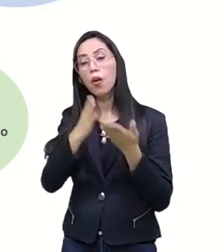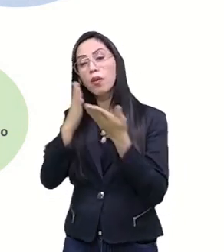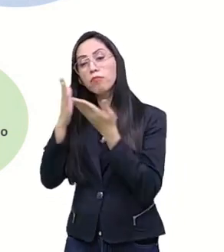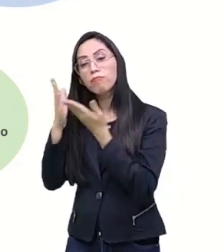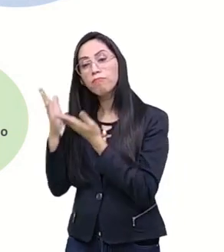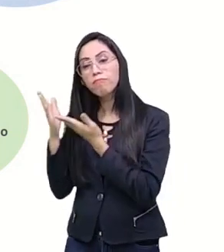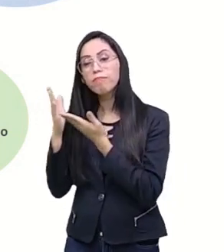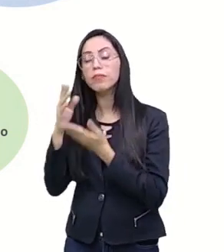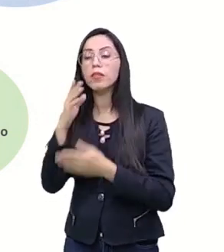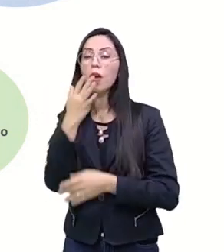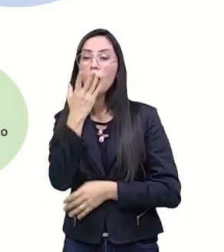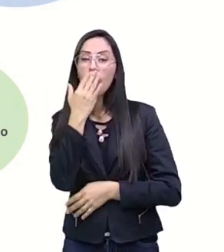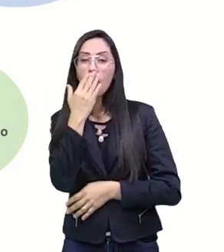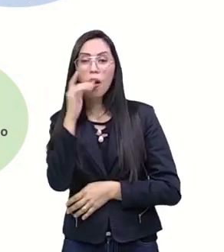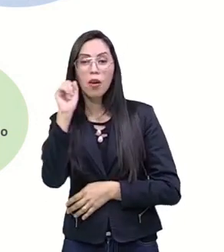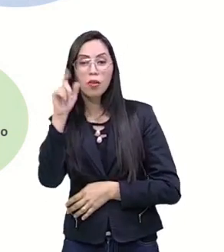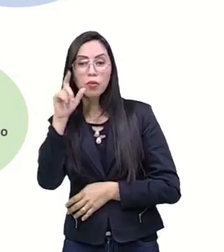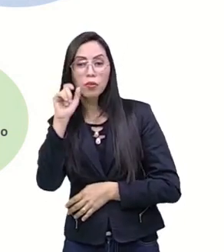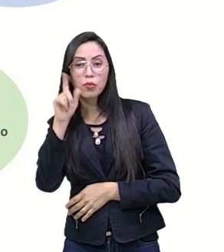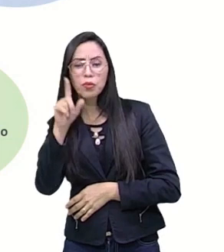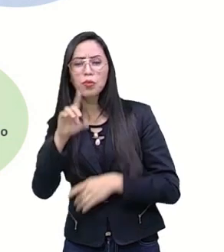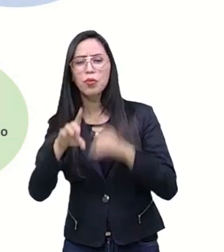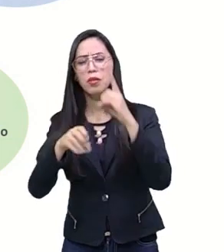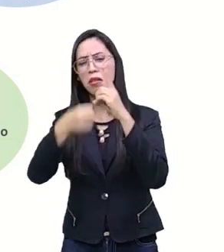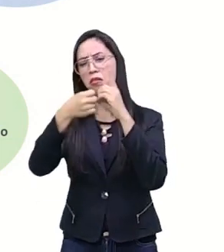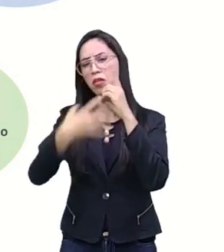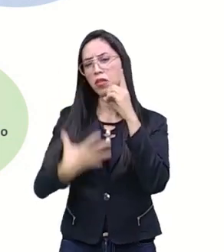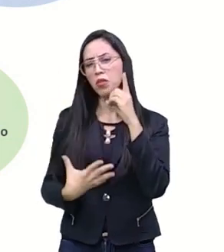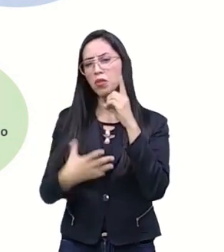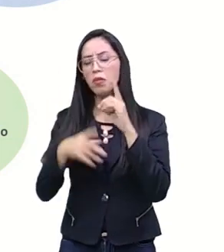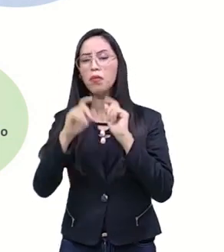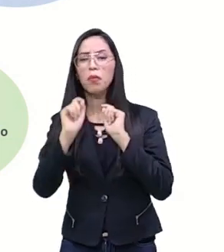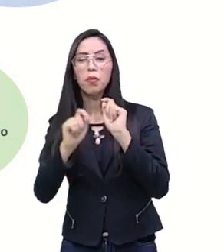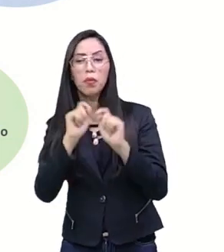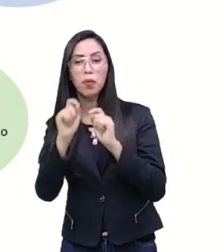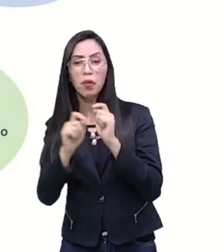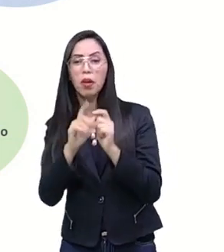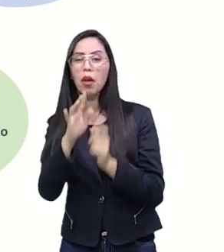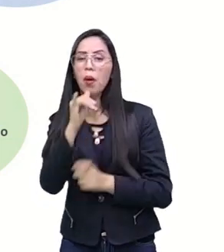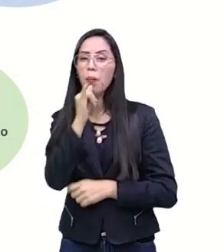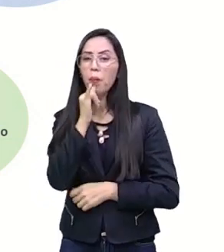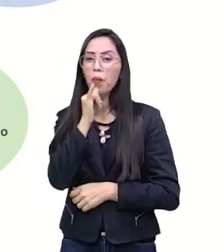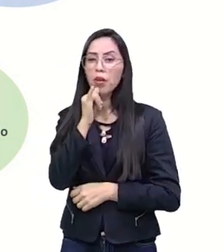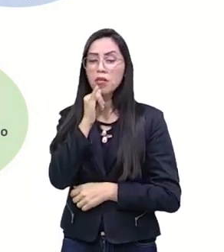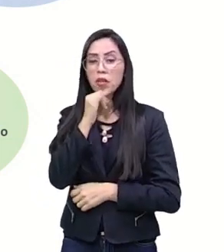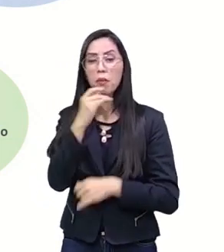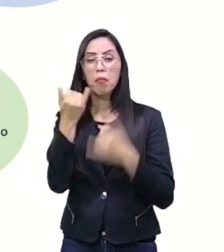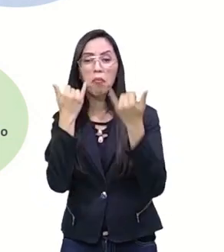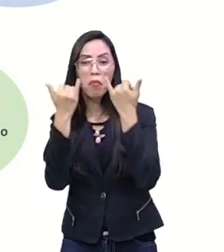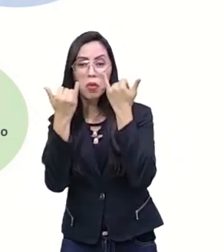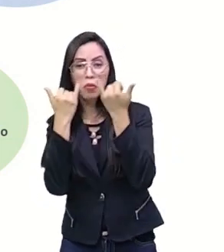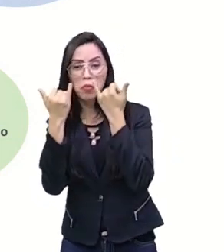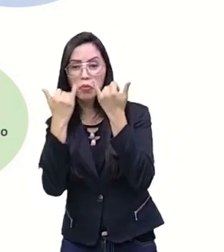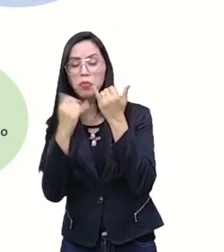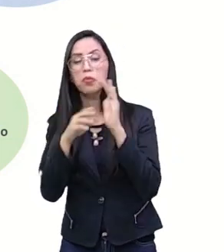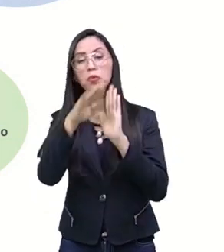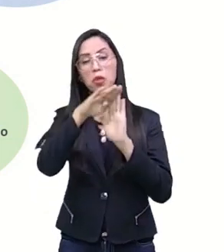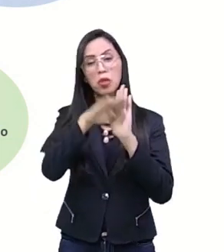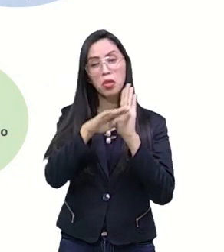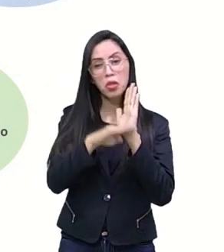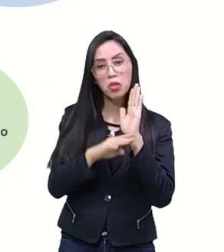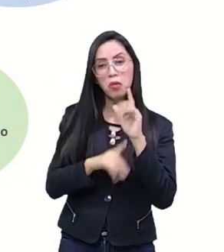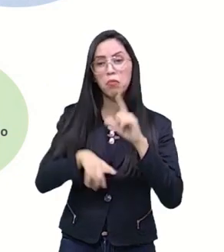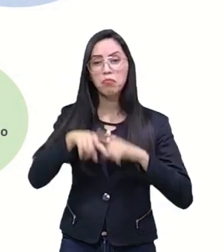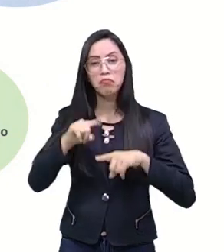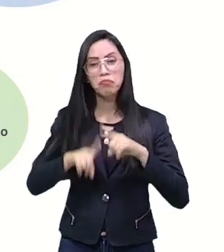no descritivo. Pode ser o que o descritivo, professora? Um retrato, anúncio, classificado, lista